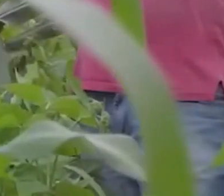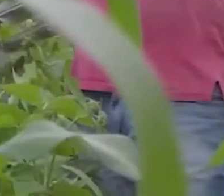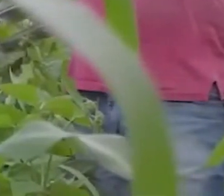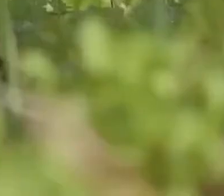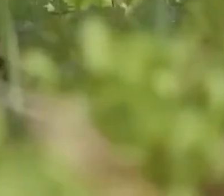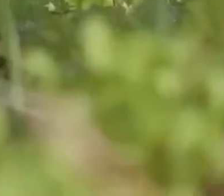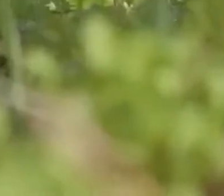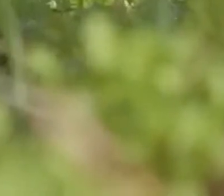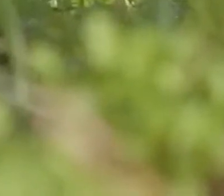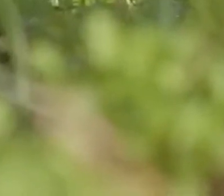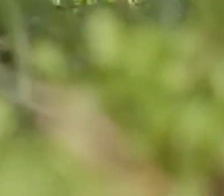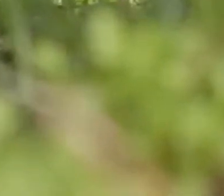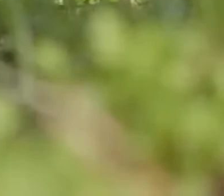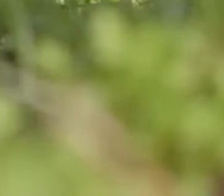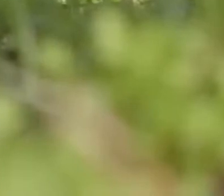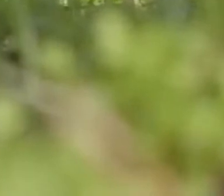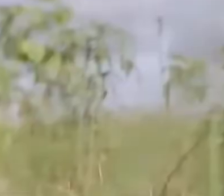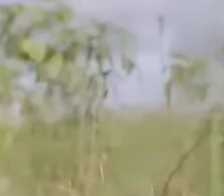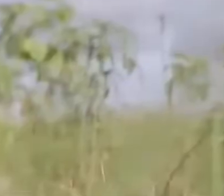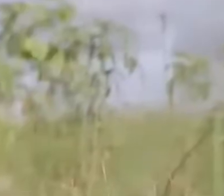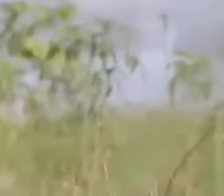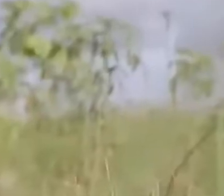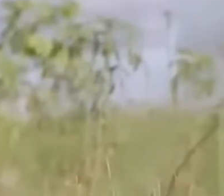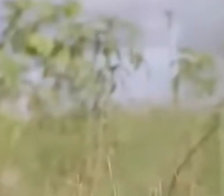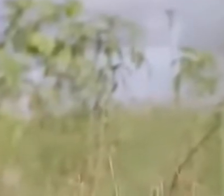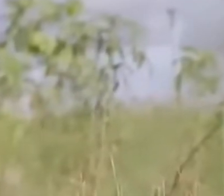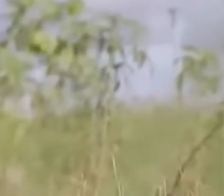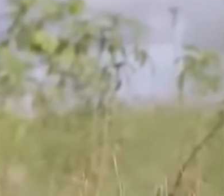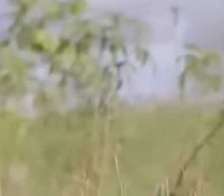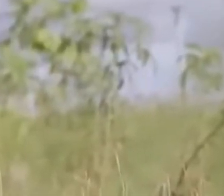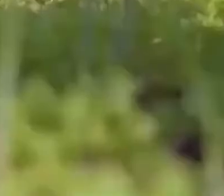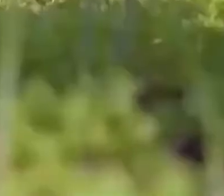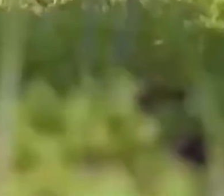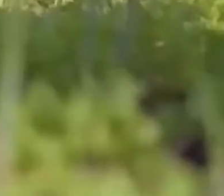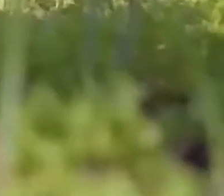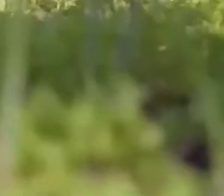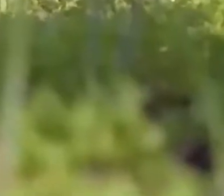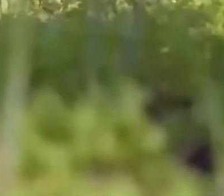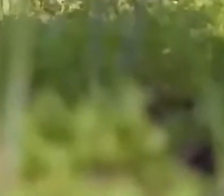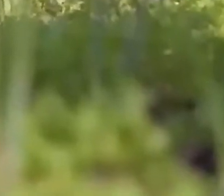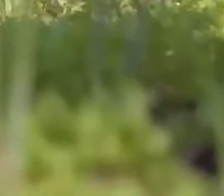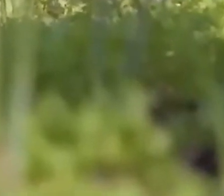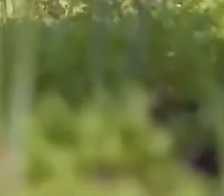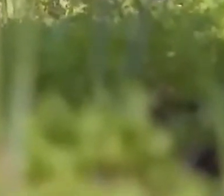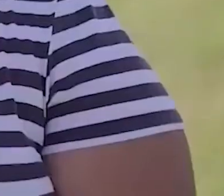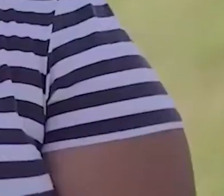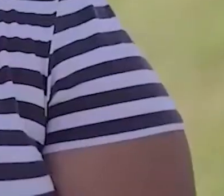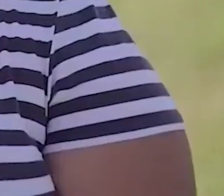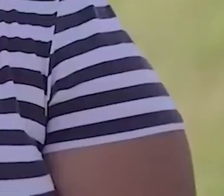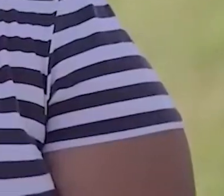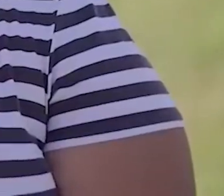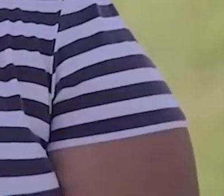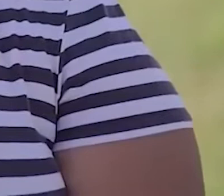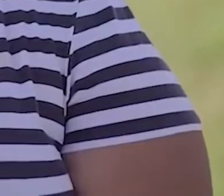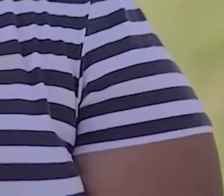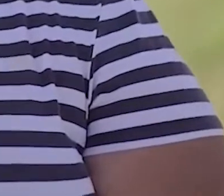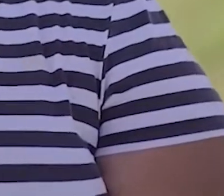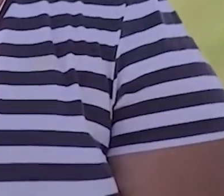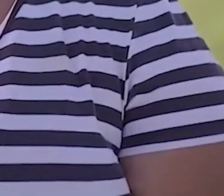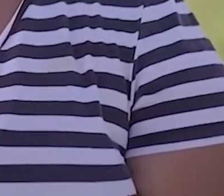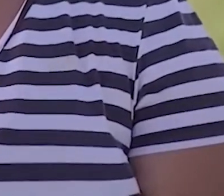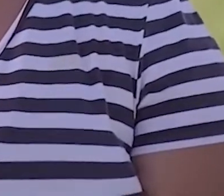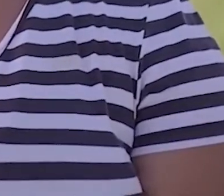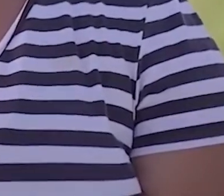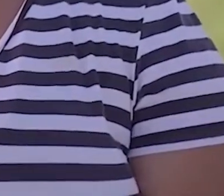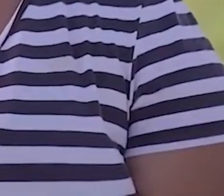o suporte técnico para nós. Na nossa renda total é daqui, da agricultura familiar mesmo. Não tem de fora não, meu marido